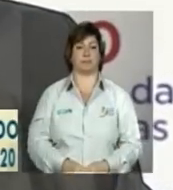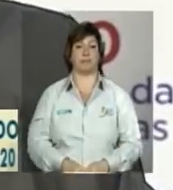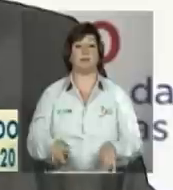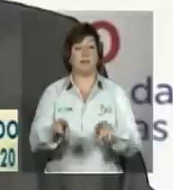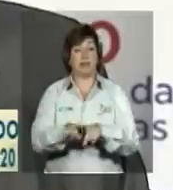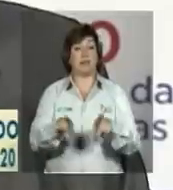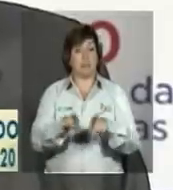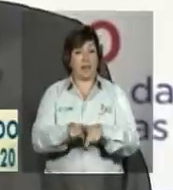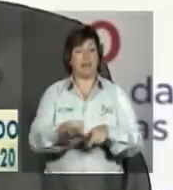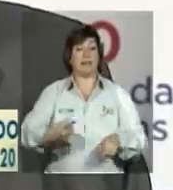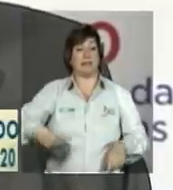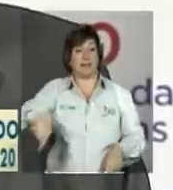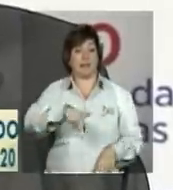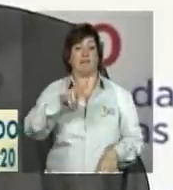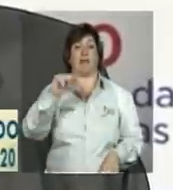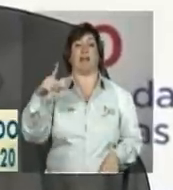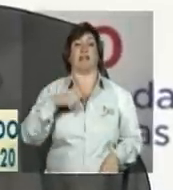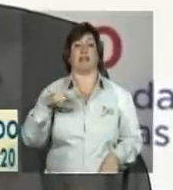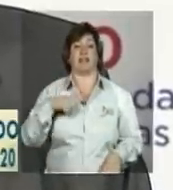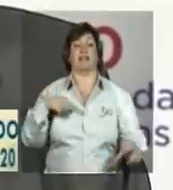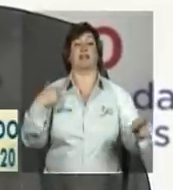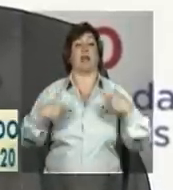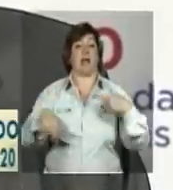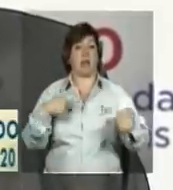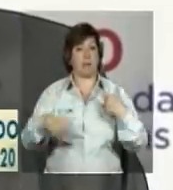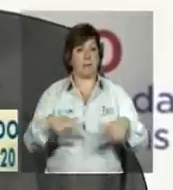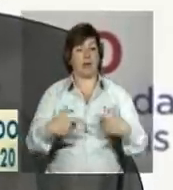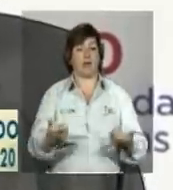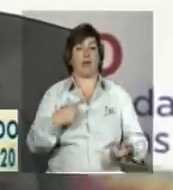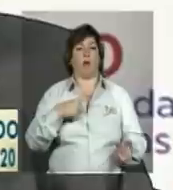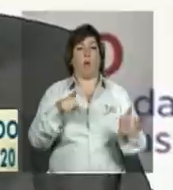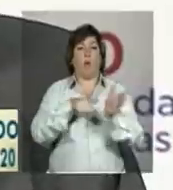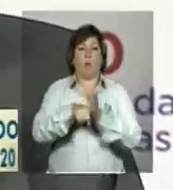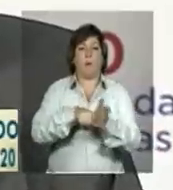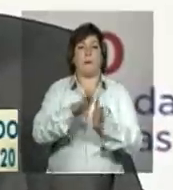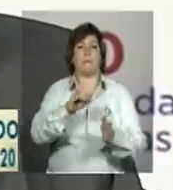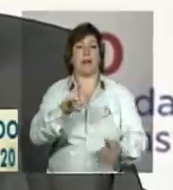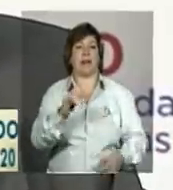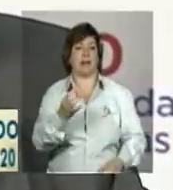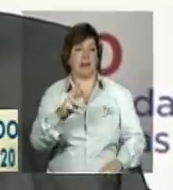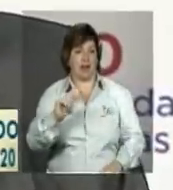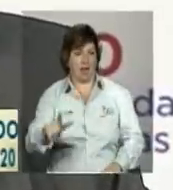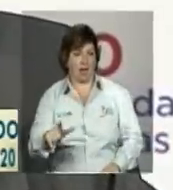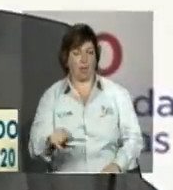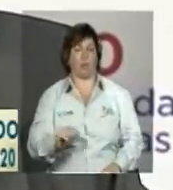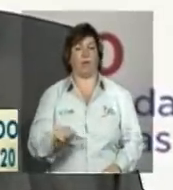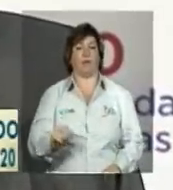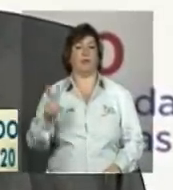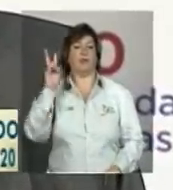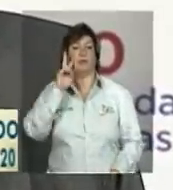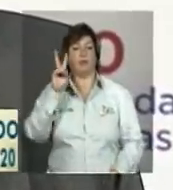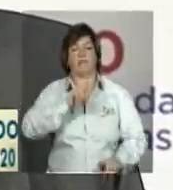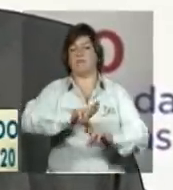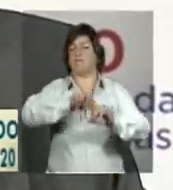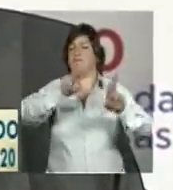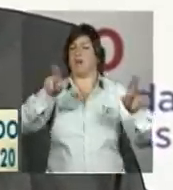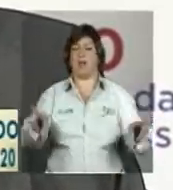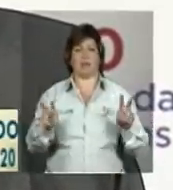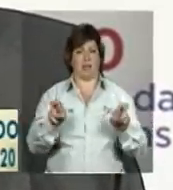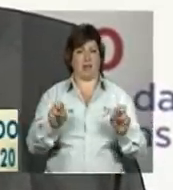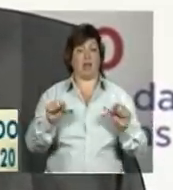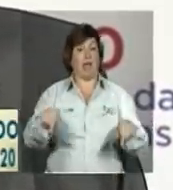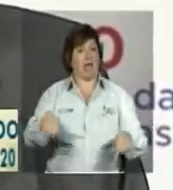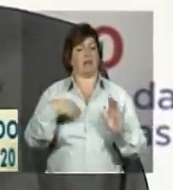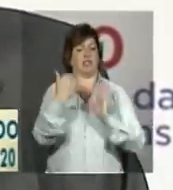Além disso, eles terão atividades de consultas bilaterais sobre os mais vários temas, portanto, é